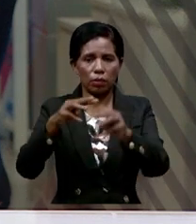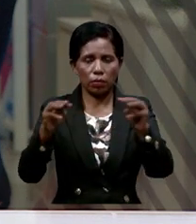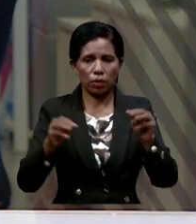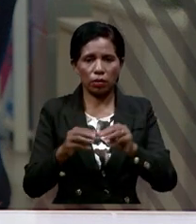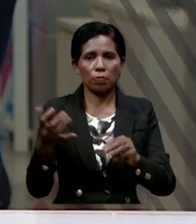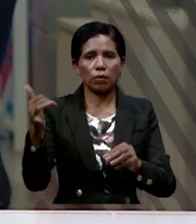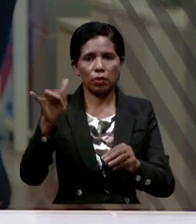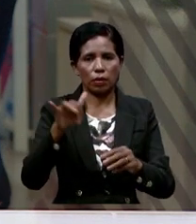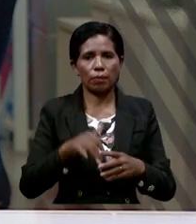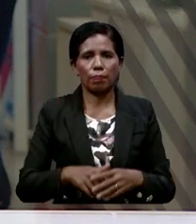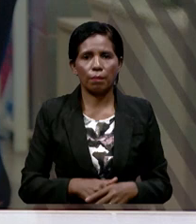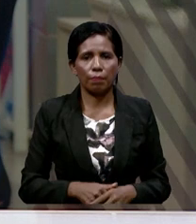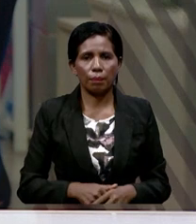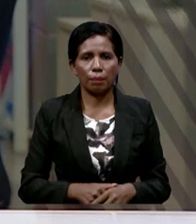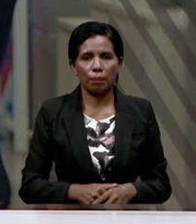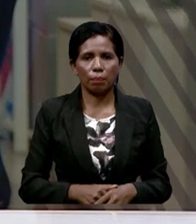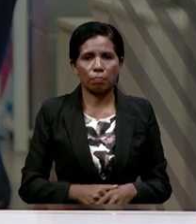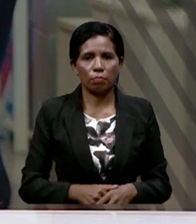Sira.